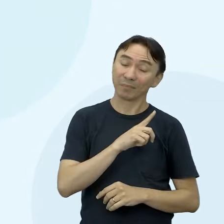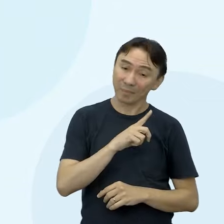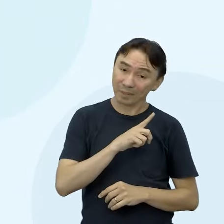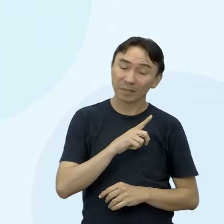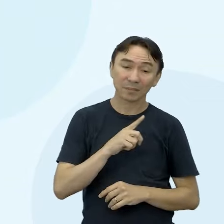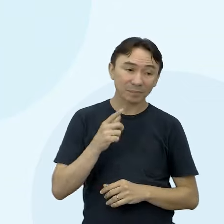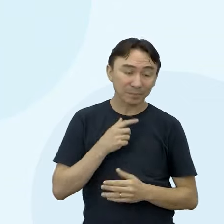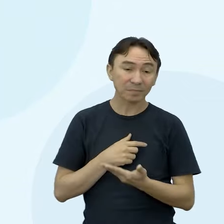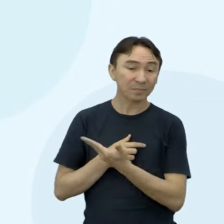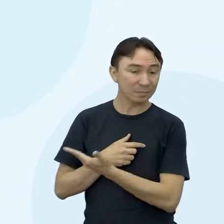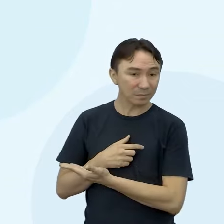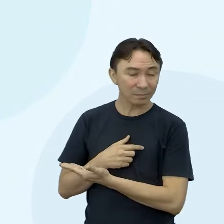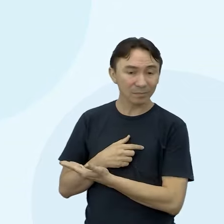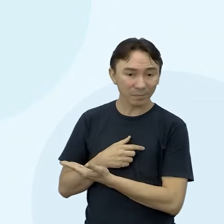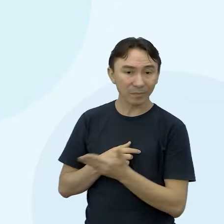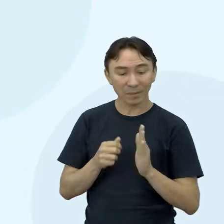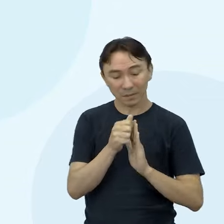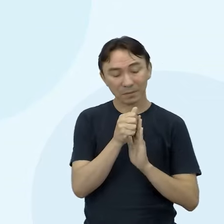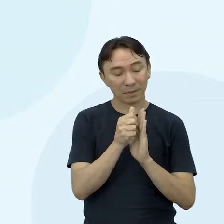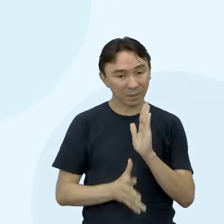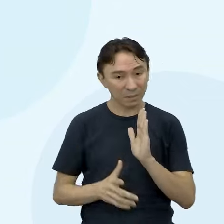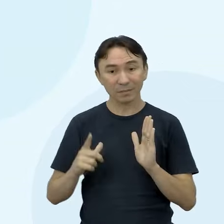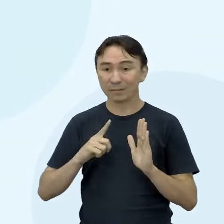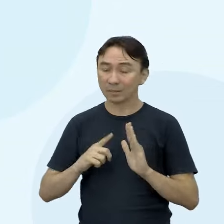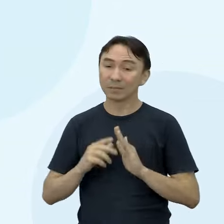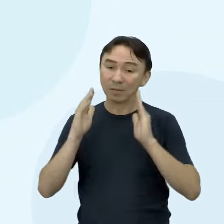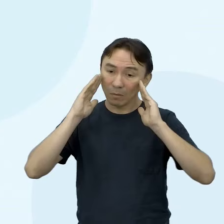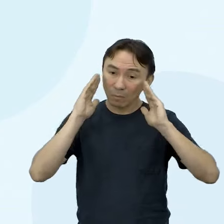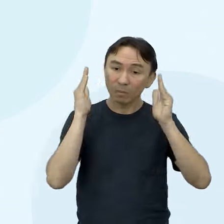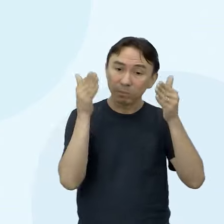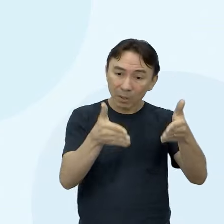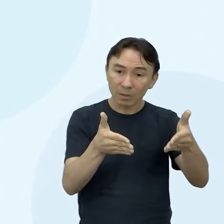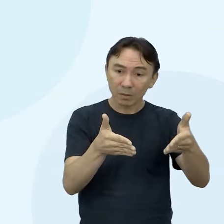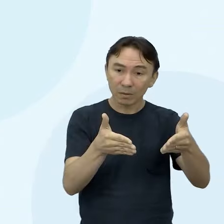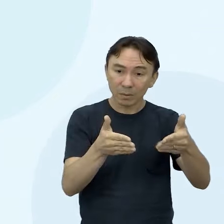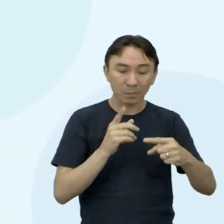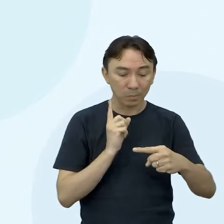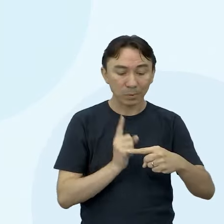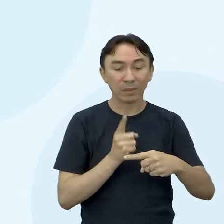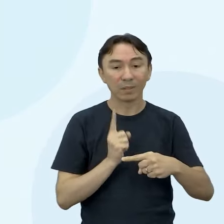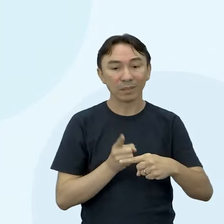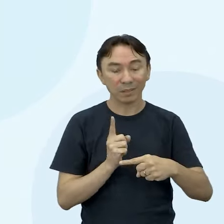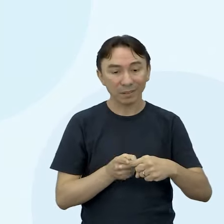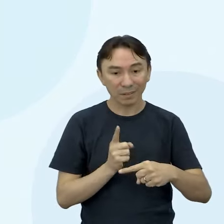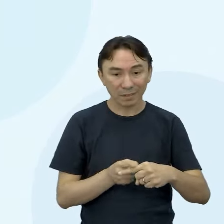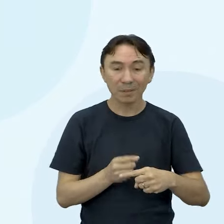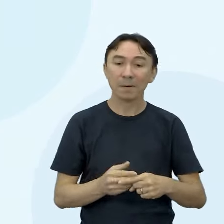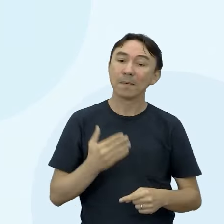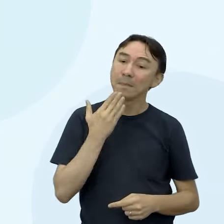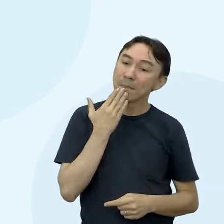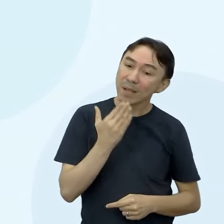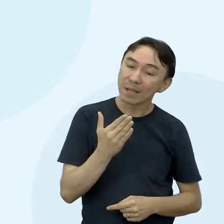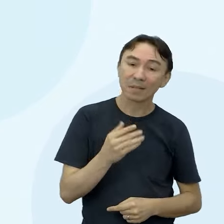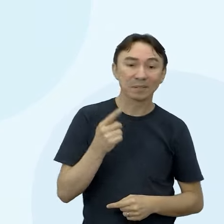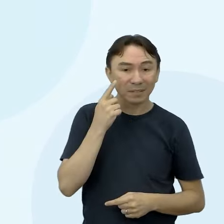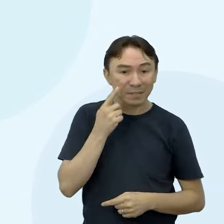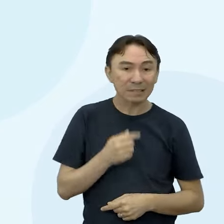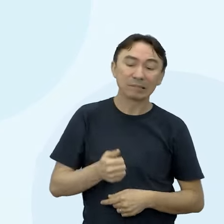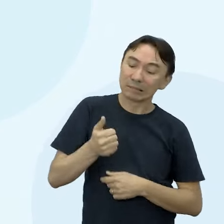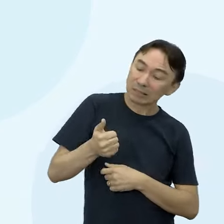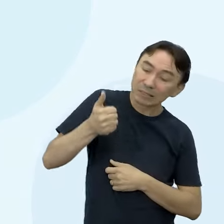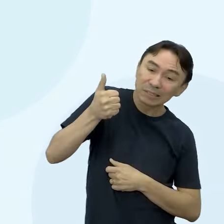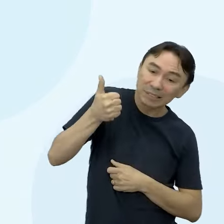pelo objetivo da atividade, porque as duas pedem para analisar, né? Vai analisar,